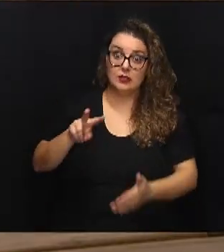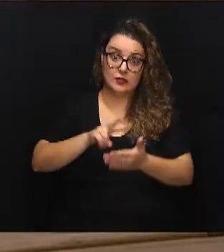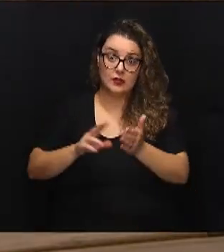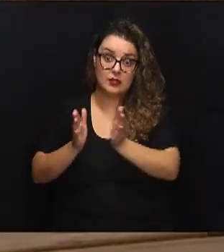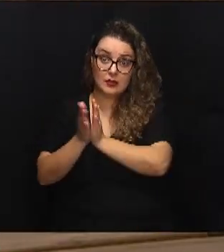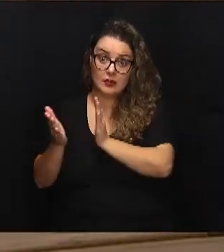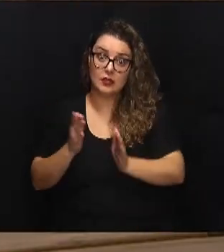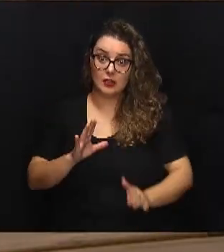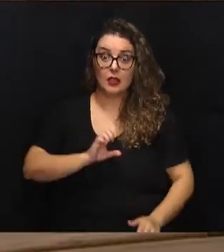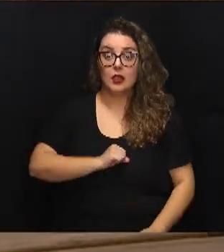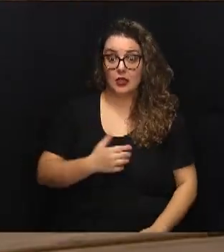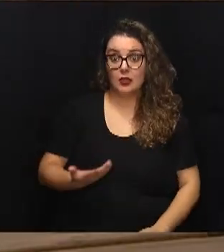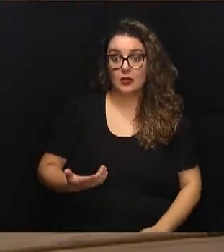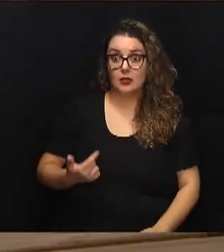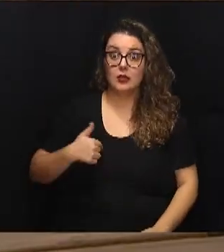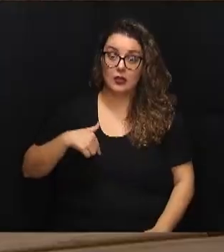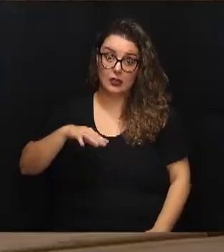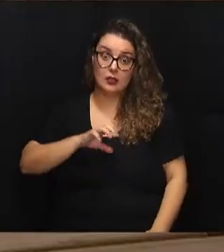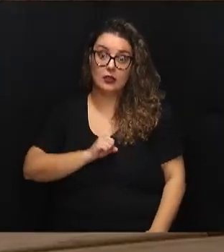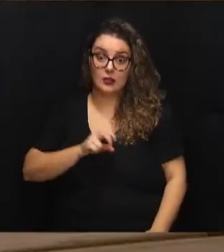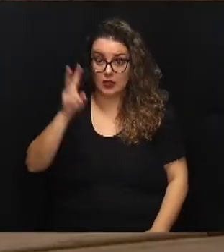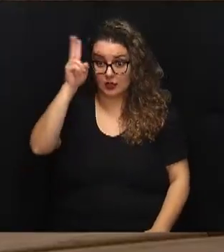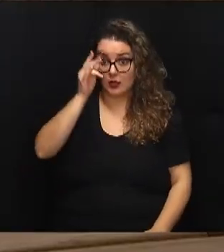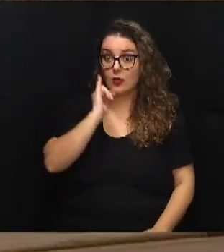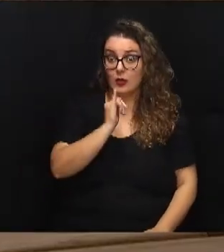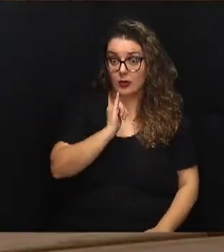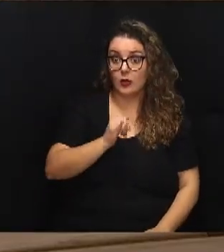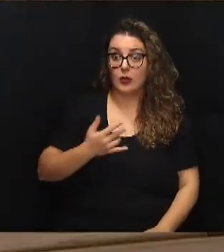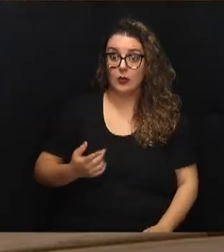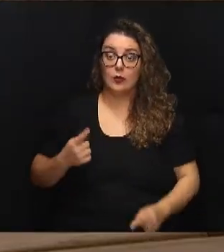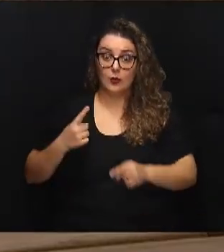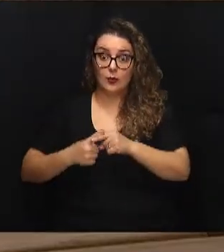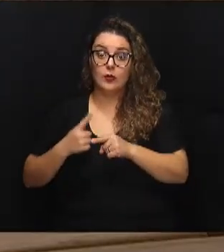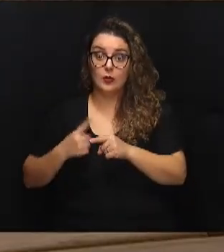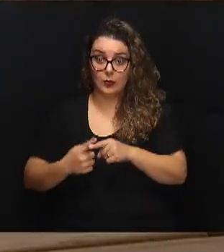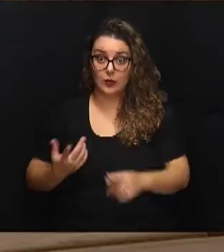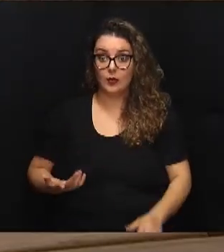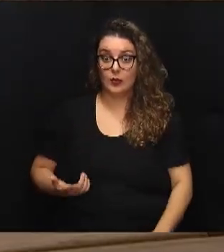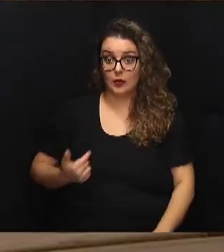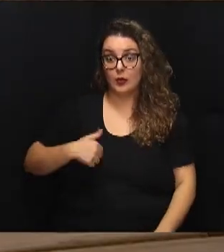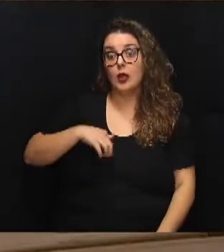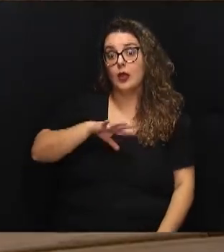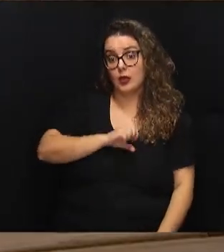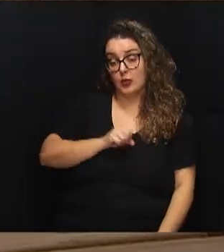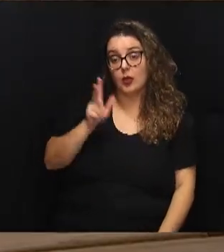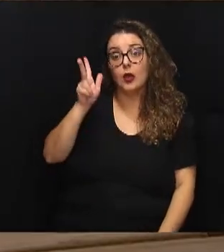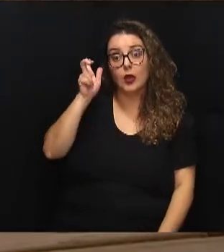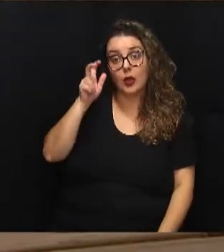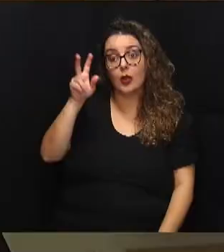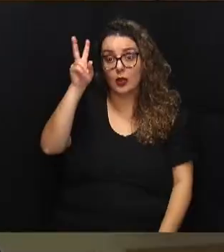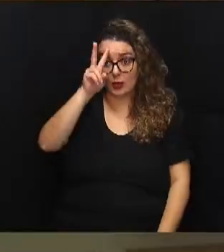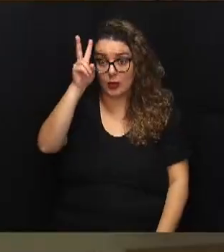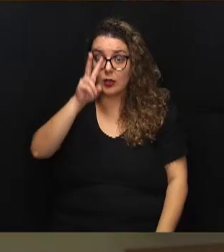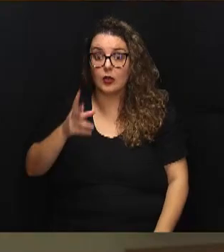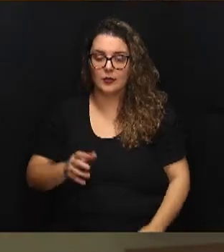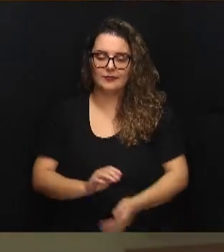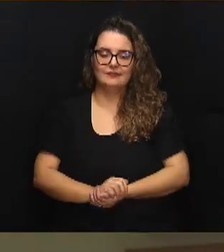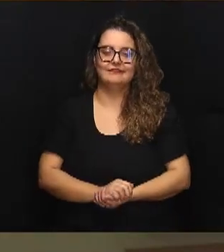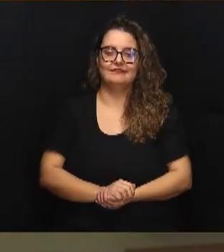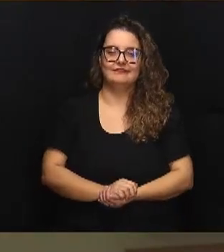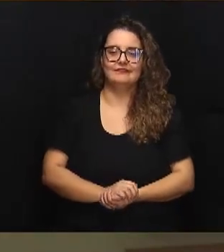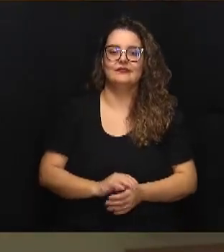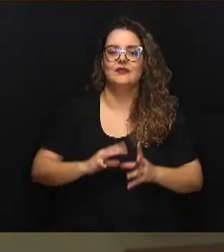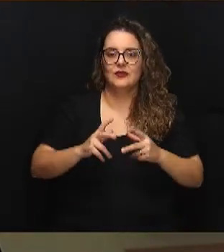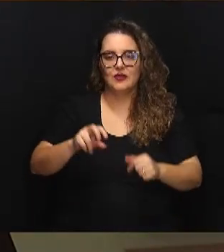livros e eu gosto da contação de história porque eu gosto de ouvir história. Todas as quintas,